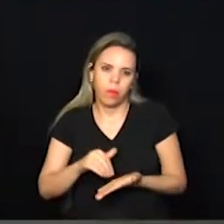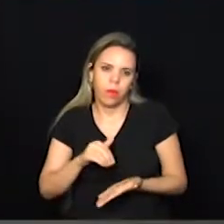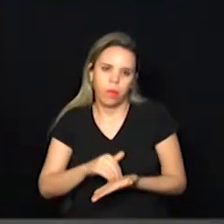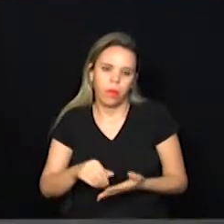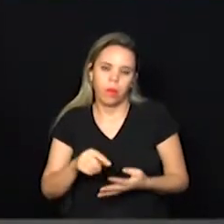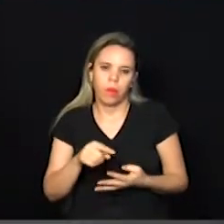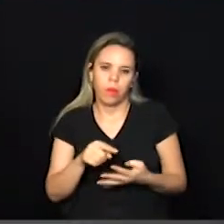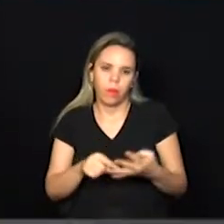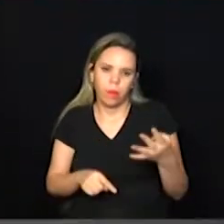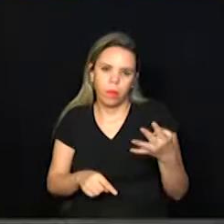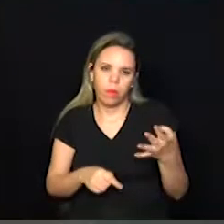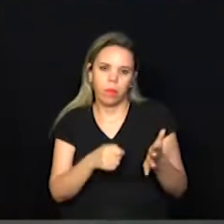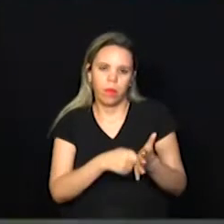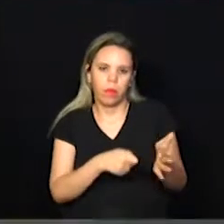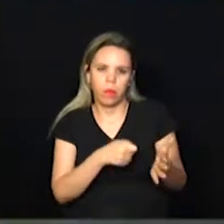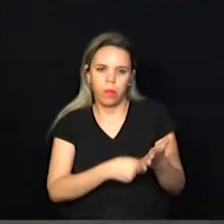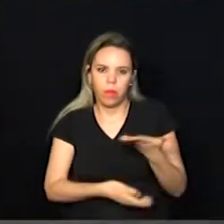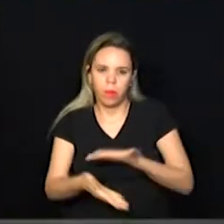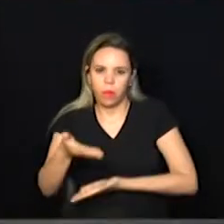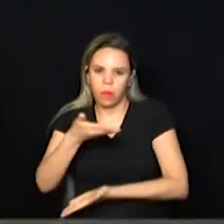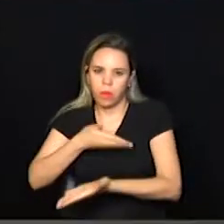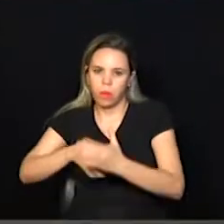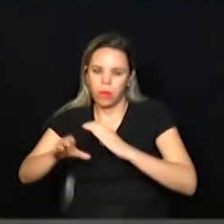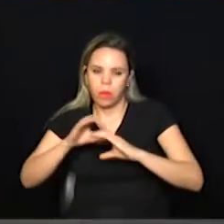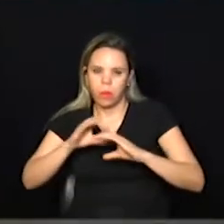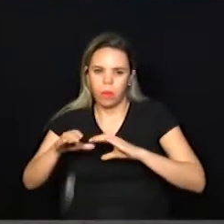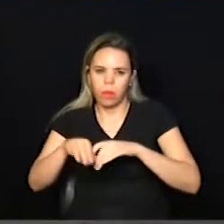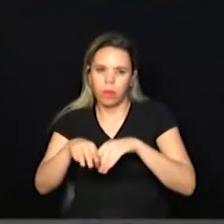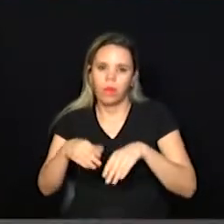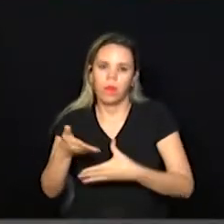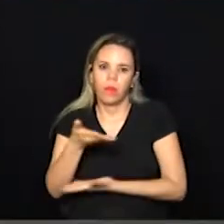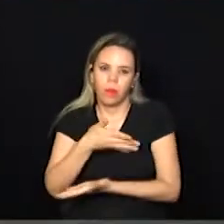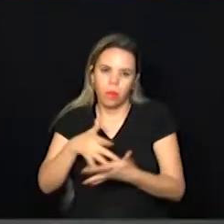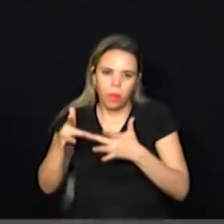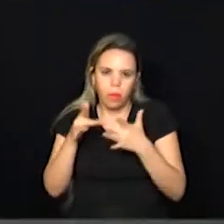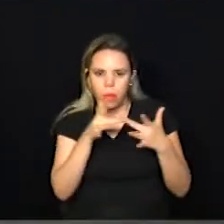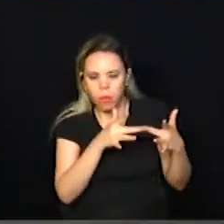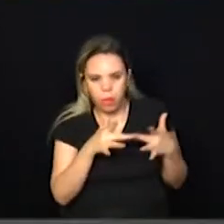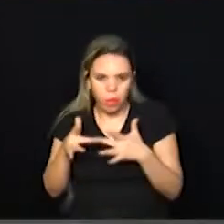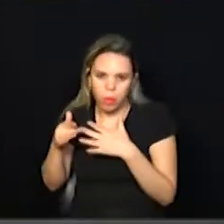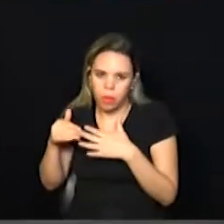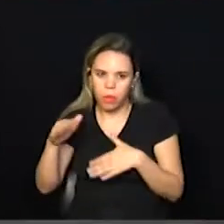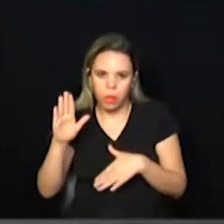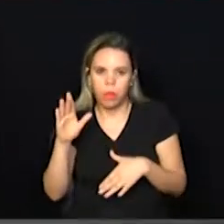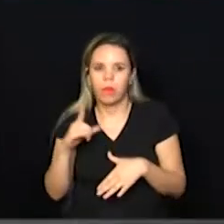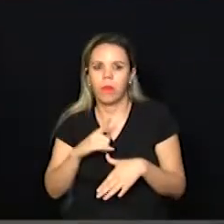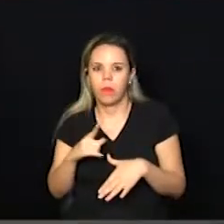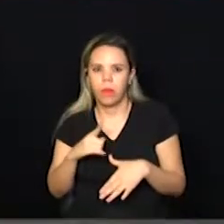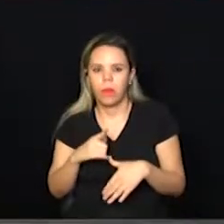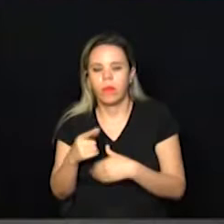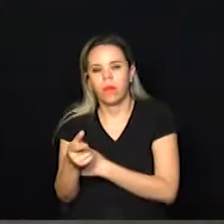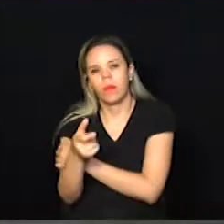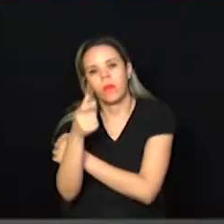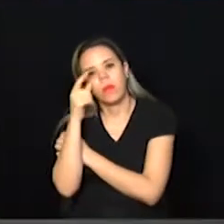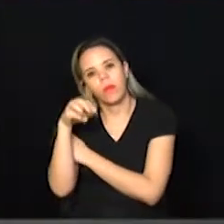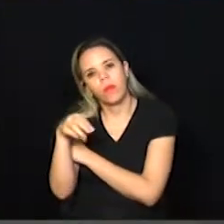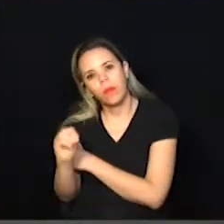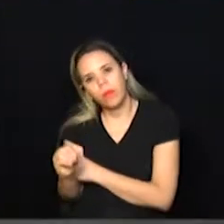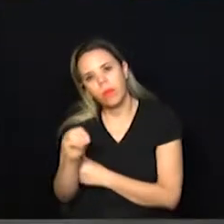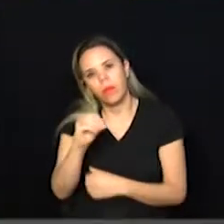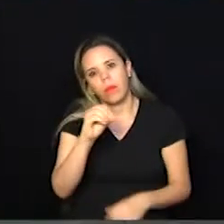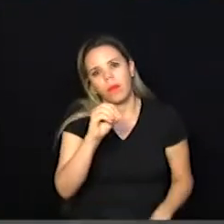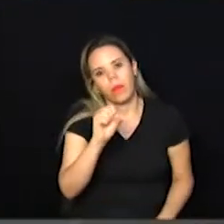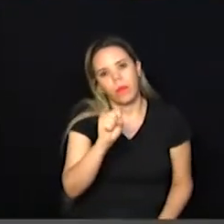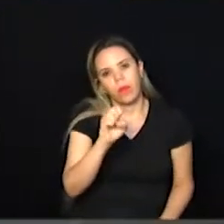4 políticas, elas conversam entre si, a gente quer que busque mais. Então, a gente vê que o SEAMO e o SERAB está